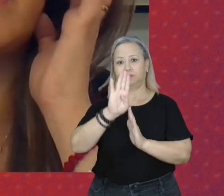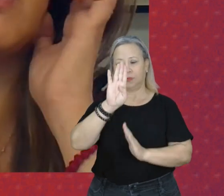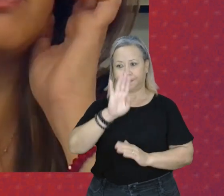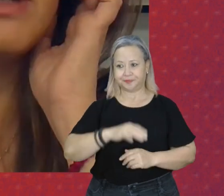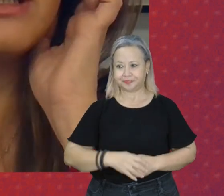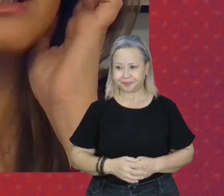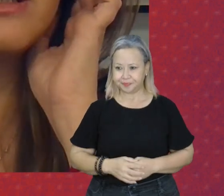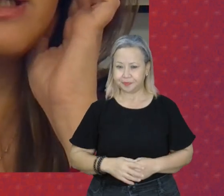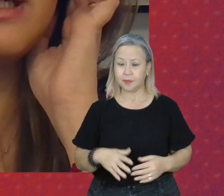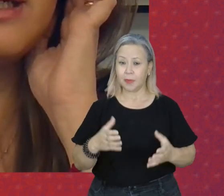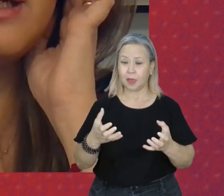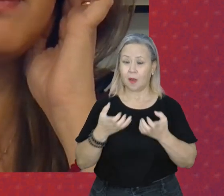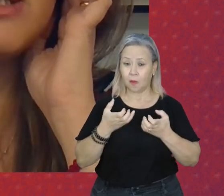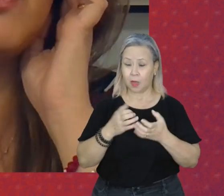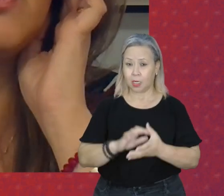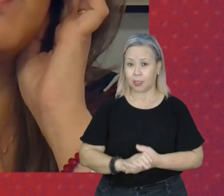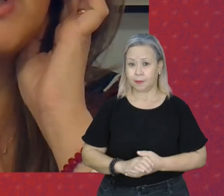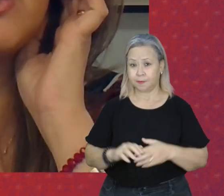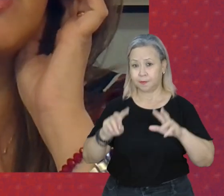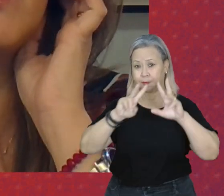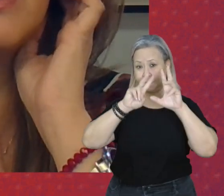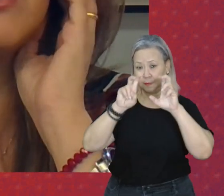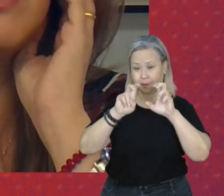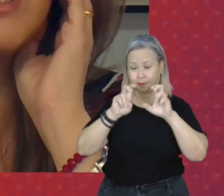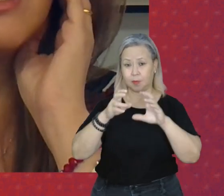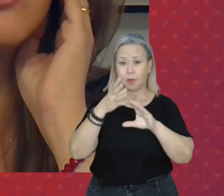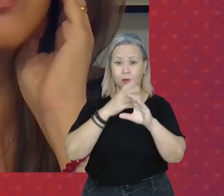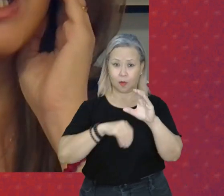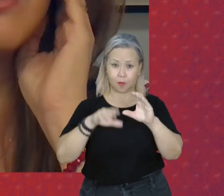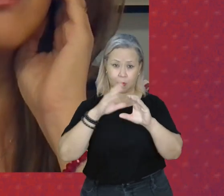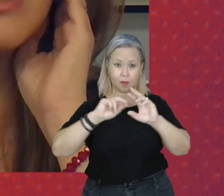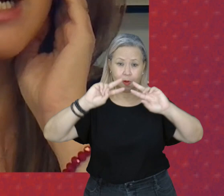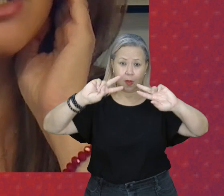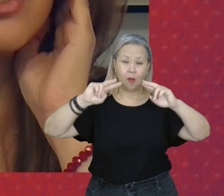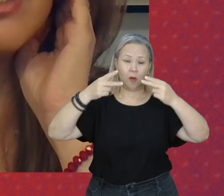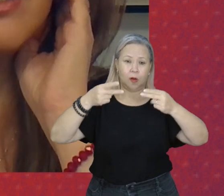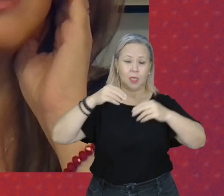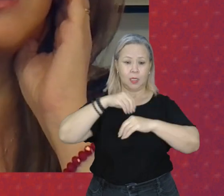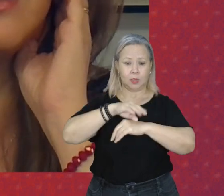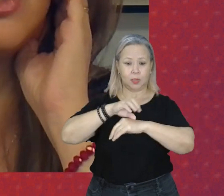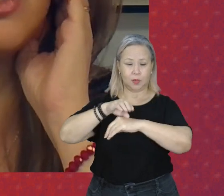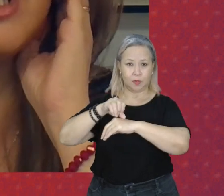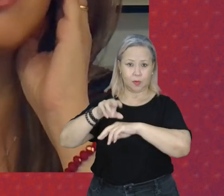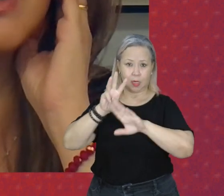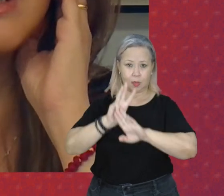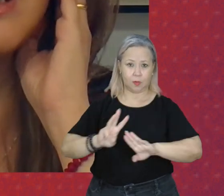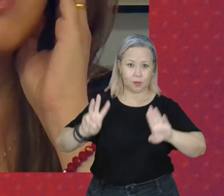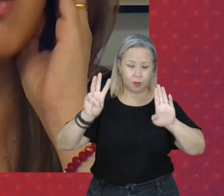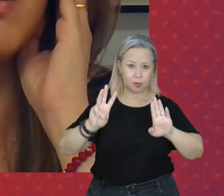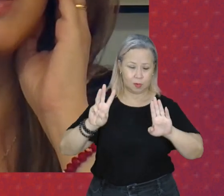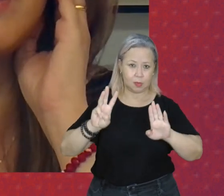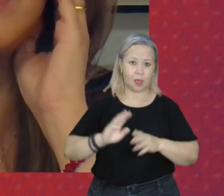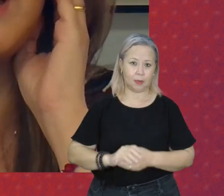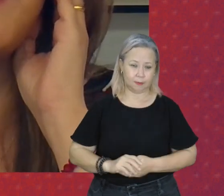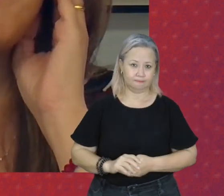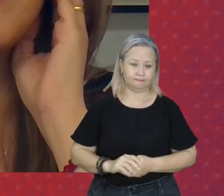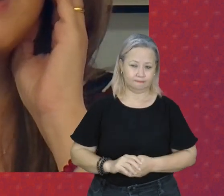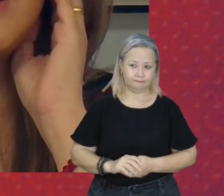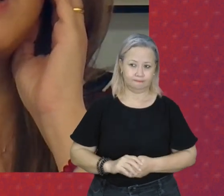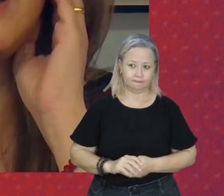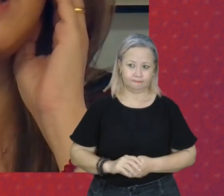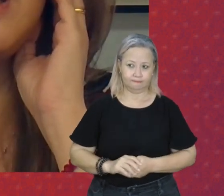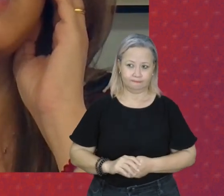aqui algumas, mas eu vou compartilhar com vocês o link, eles divulgaram no site da Terra de Direitos, vocês